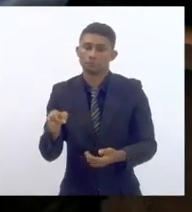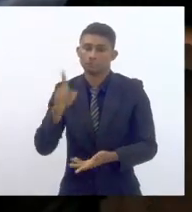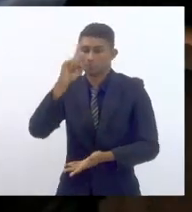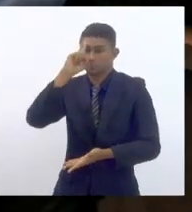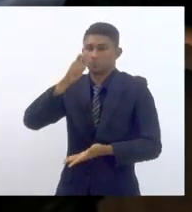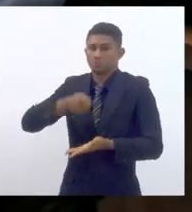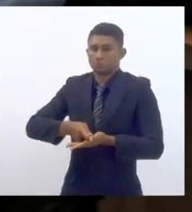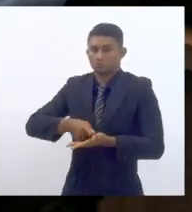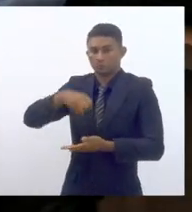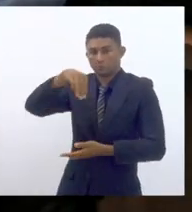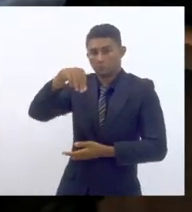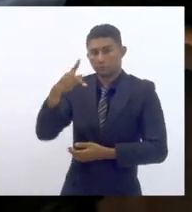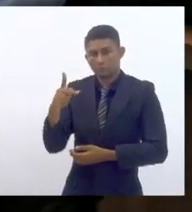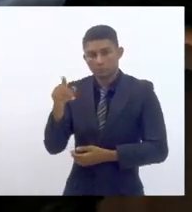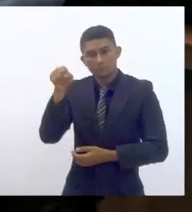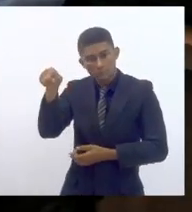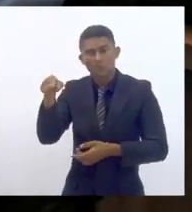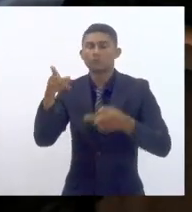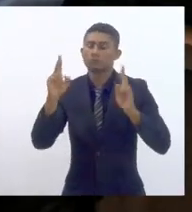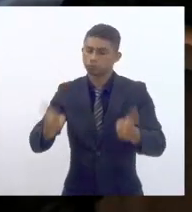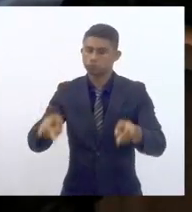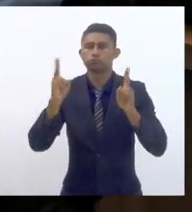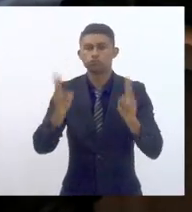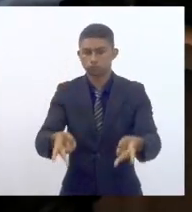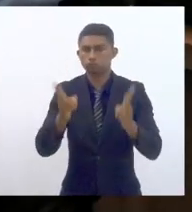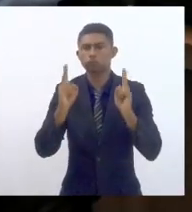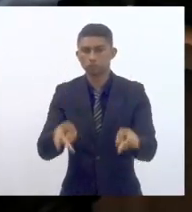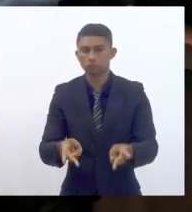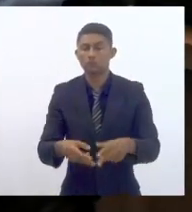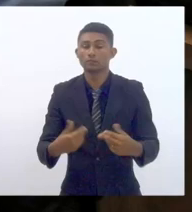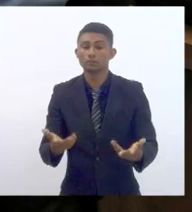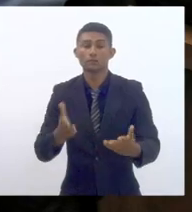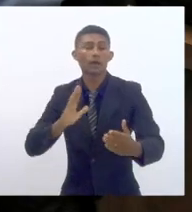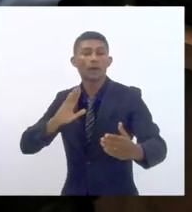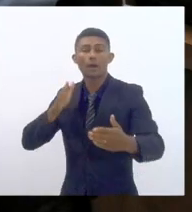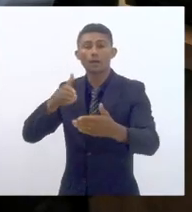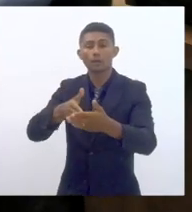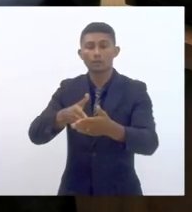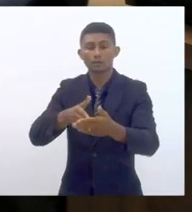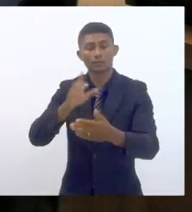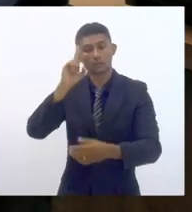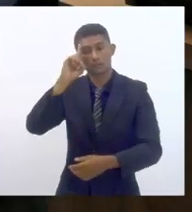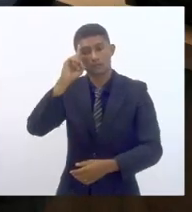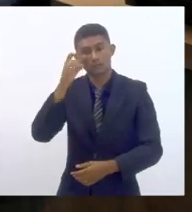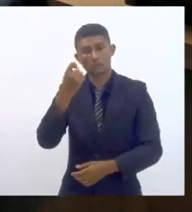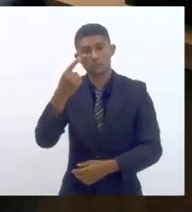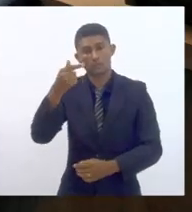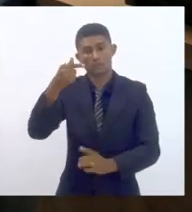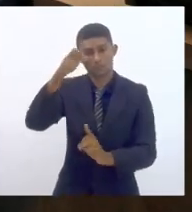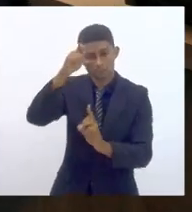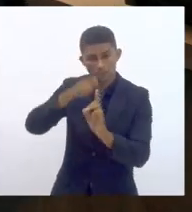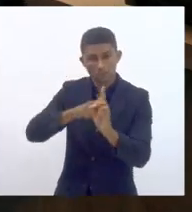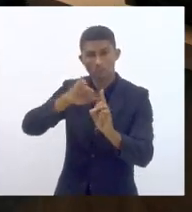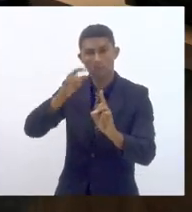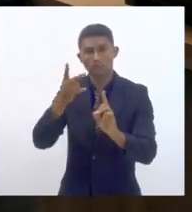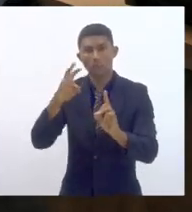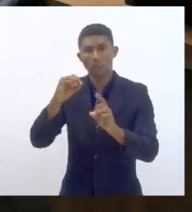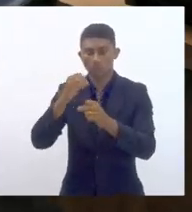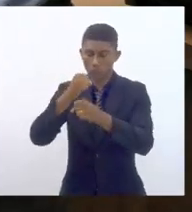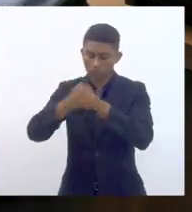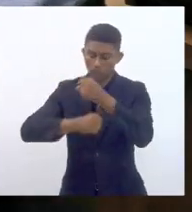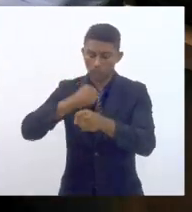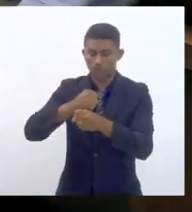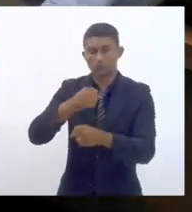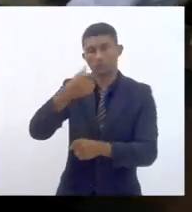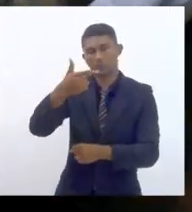A medida provisória está em vigor e se estende até 17 de julho de